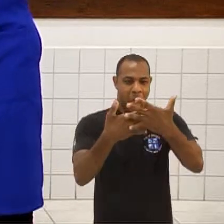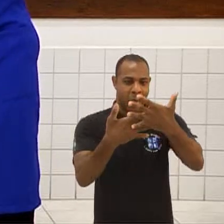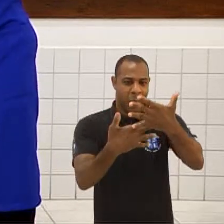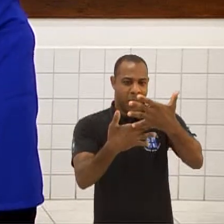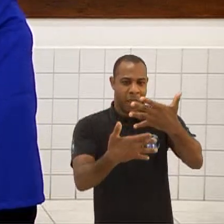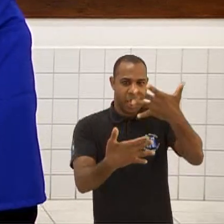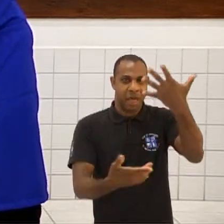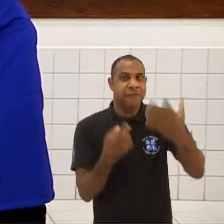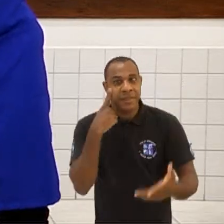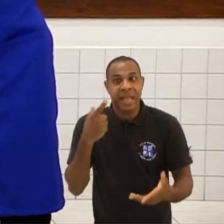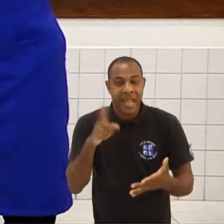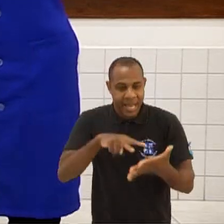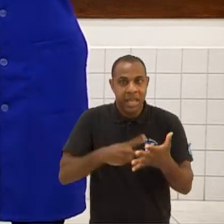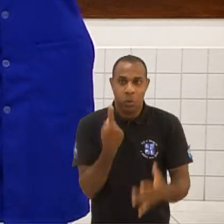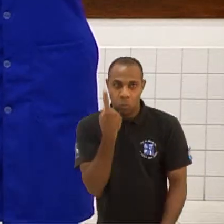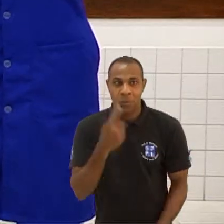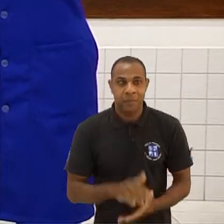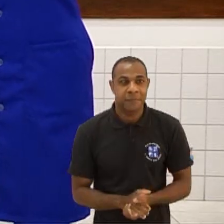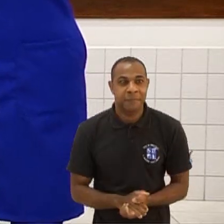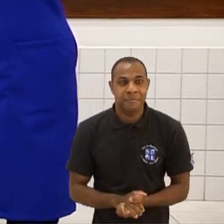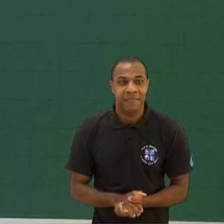mais uma aqui, rapidinho. Então vai lá, vamos lá.